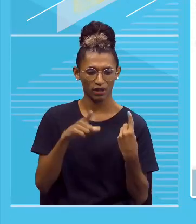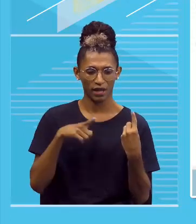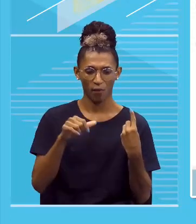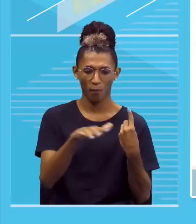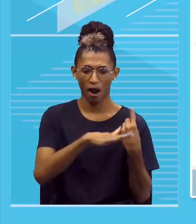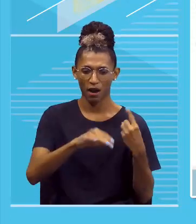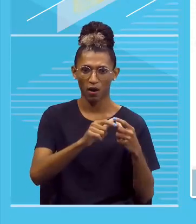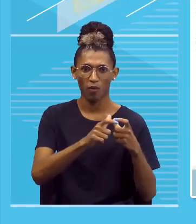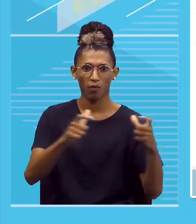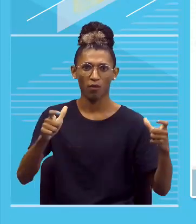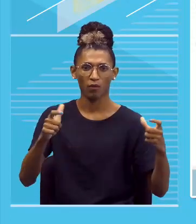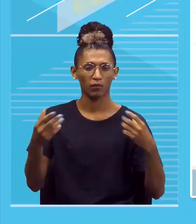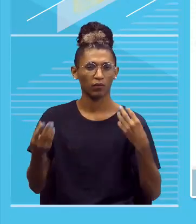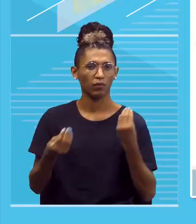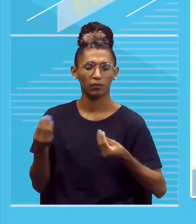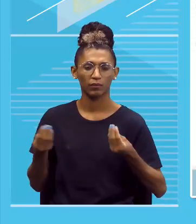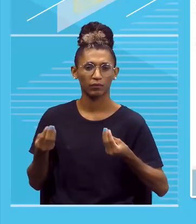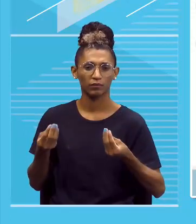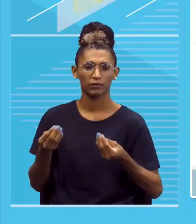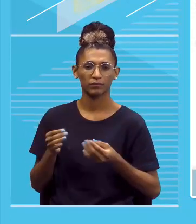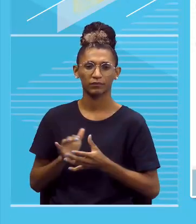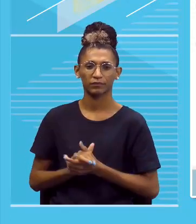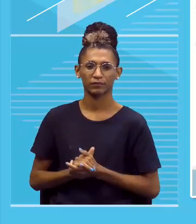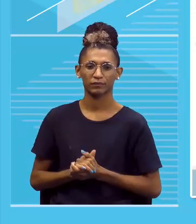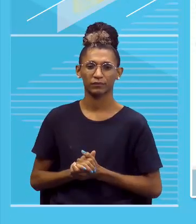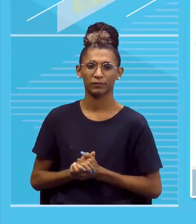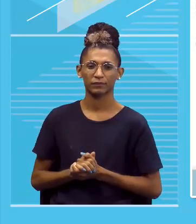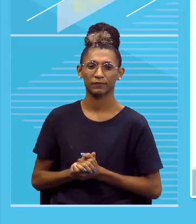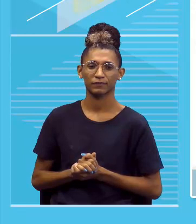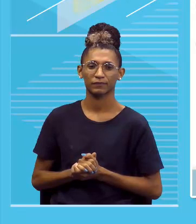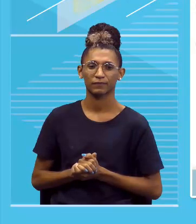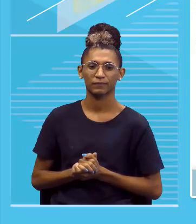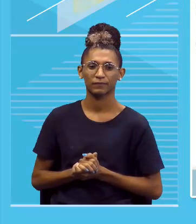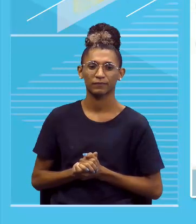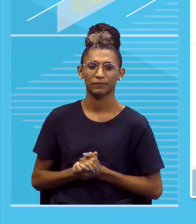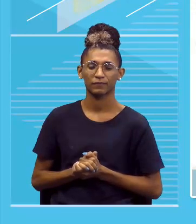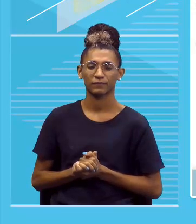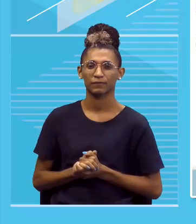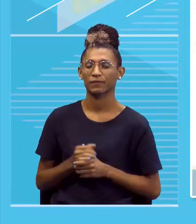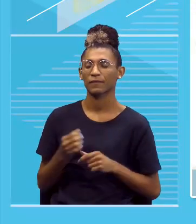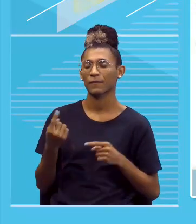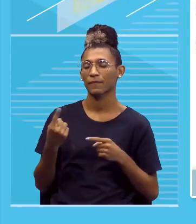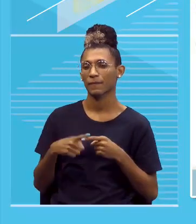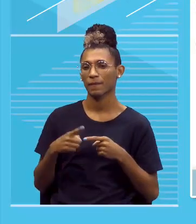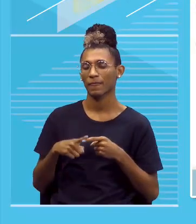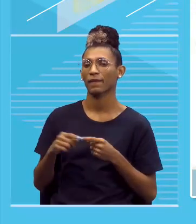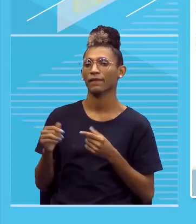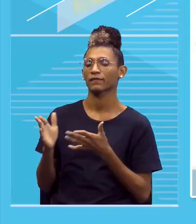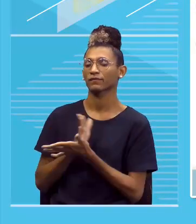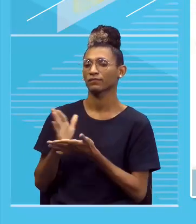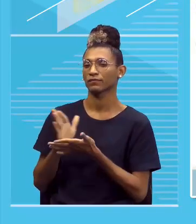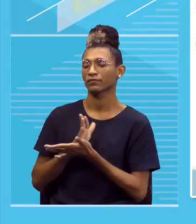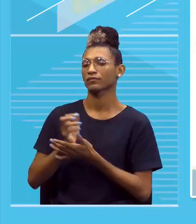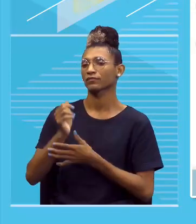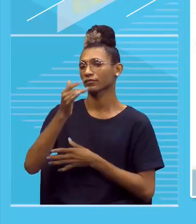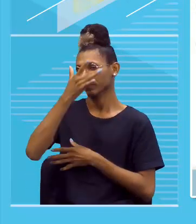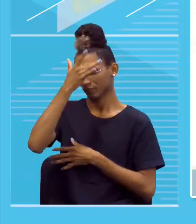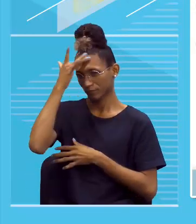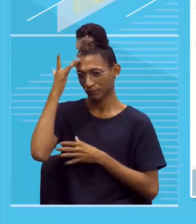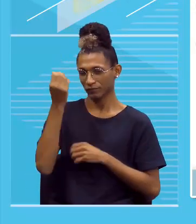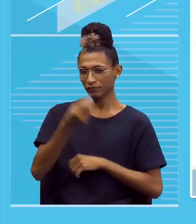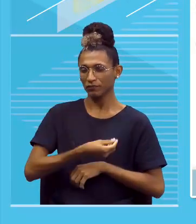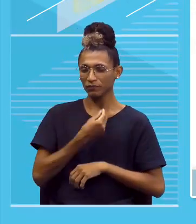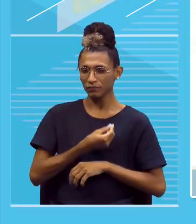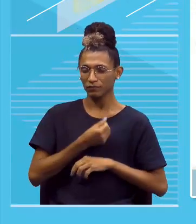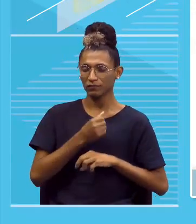nós herdamos esse êxodo rural porque praticamente não tem mais camponeses que vem do campo para a cidade no